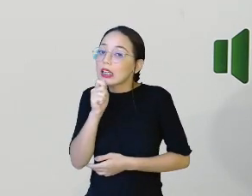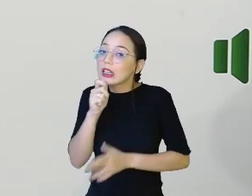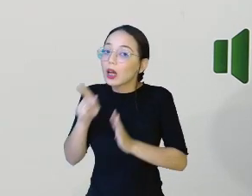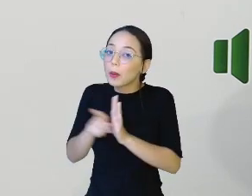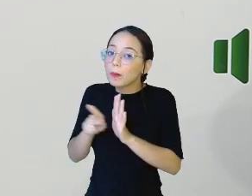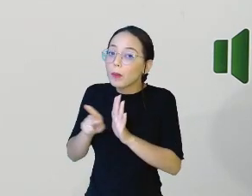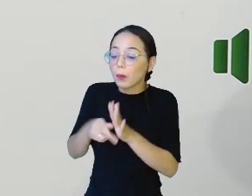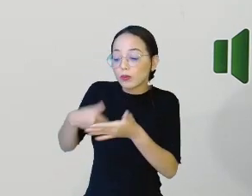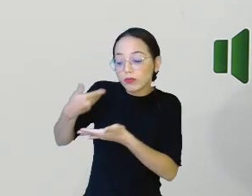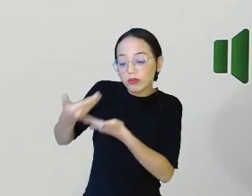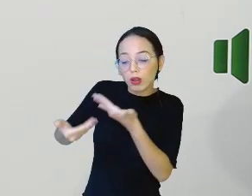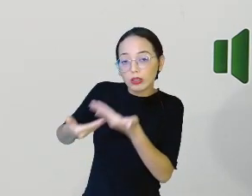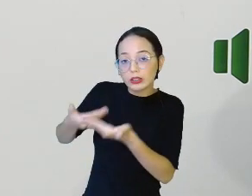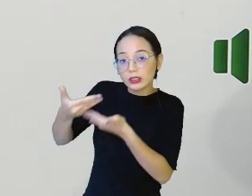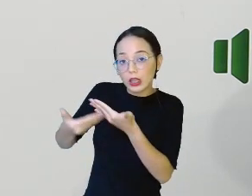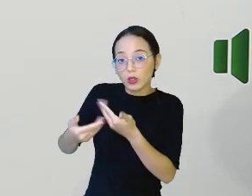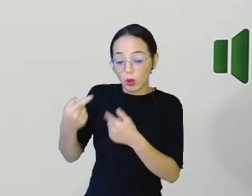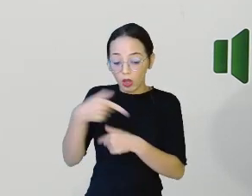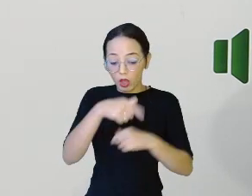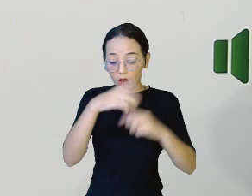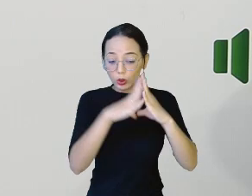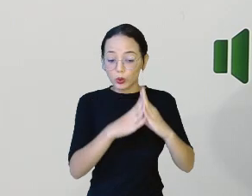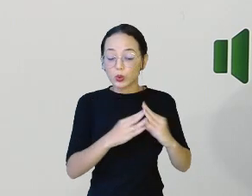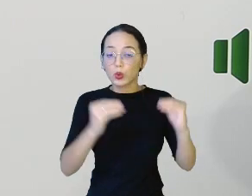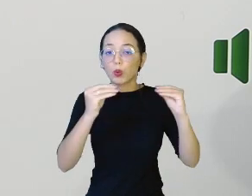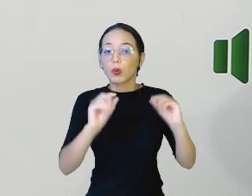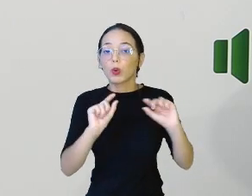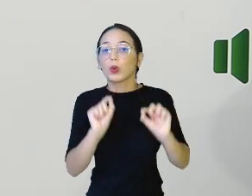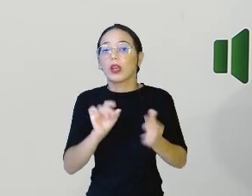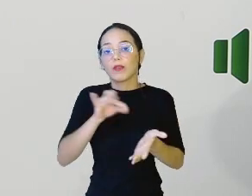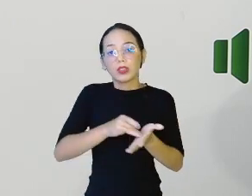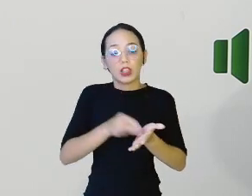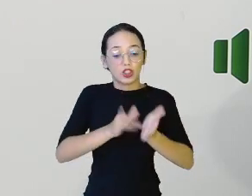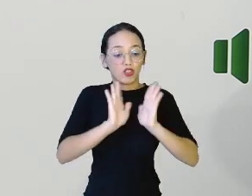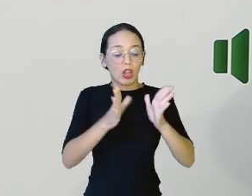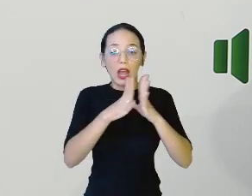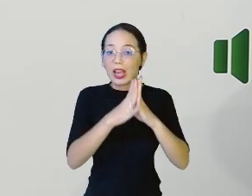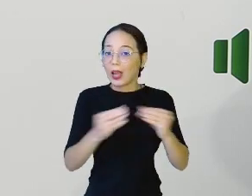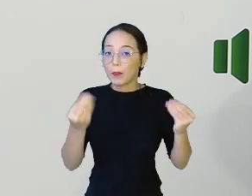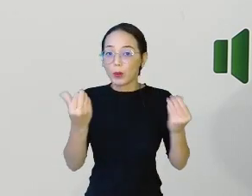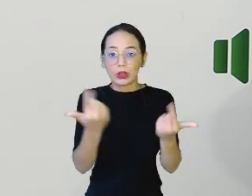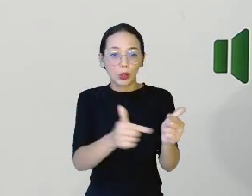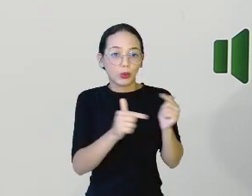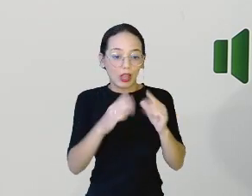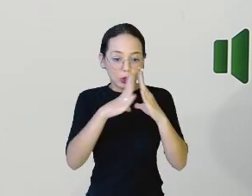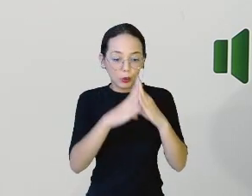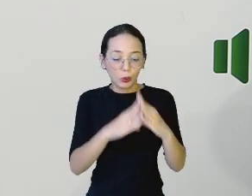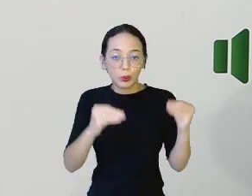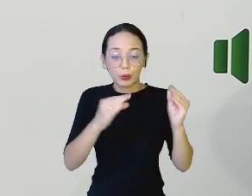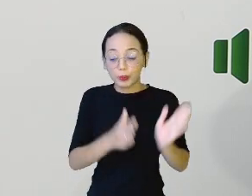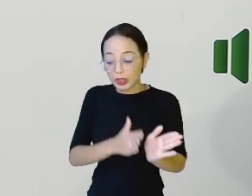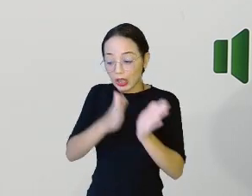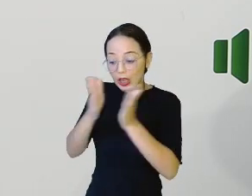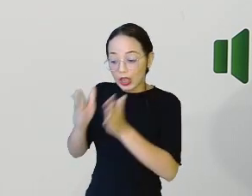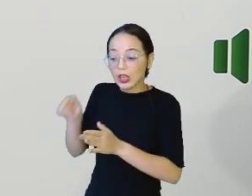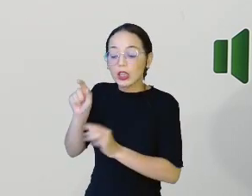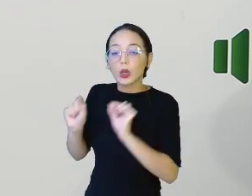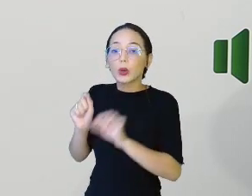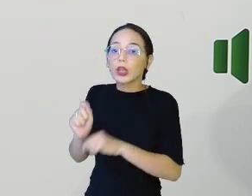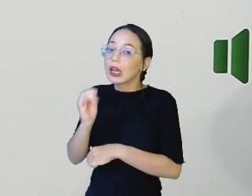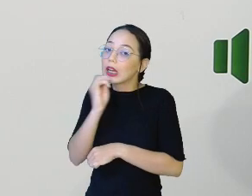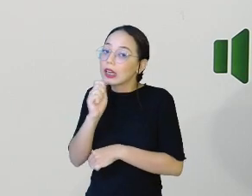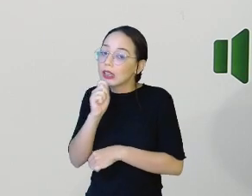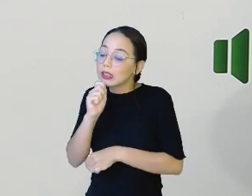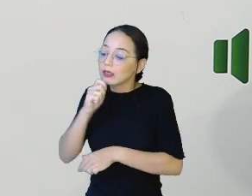extinção, tá certo? Extinto é aquele que realmente já acabou, não existe mais. E extinção é o que ainda está